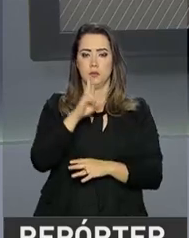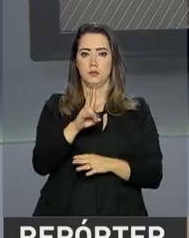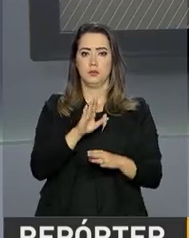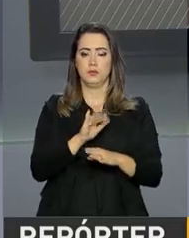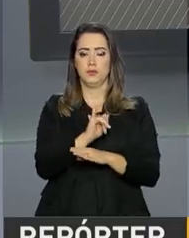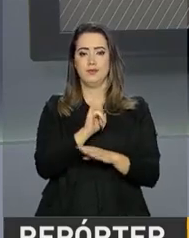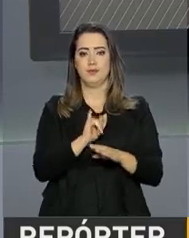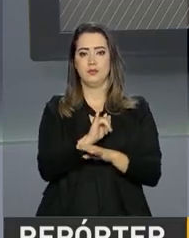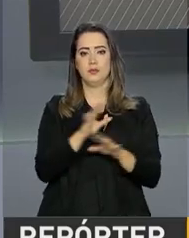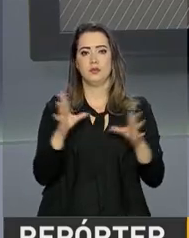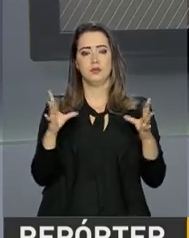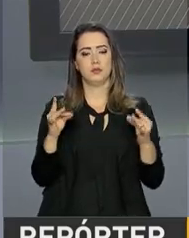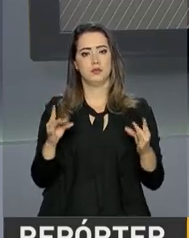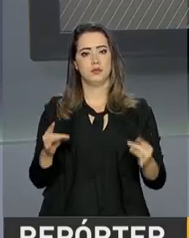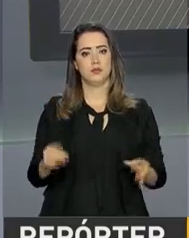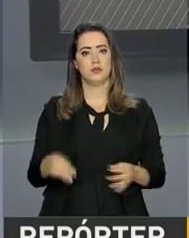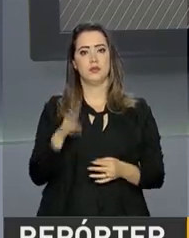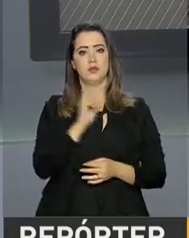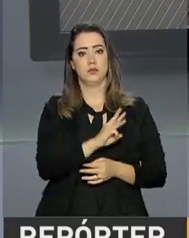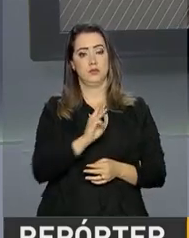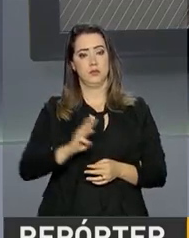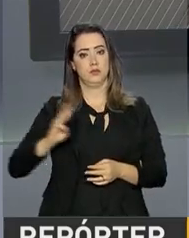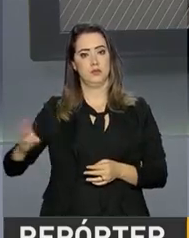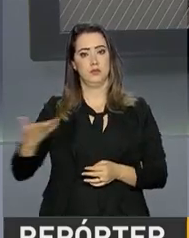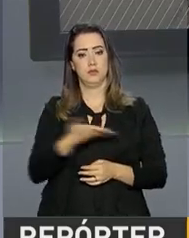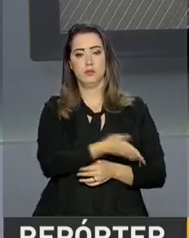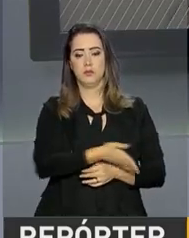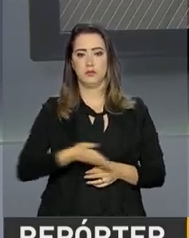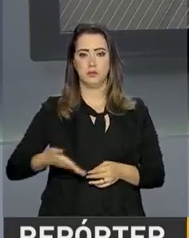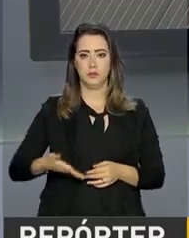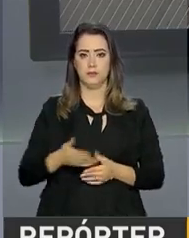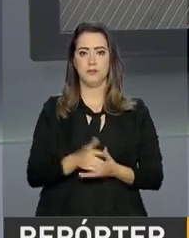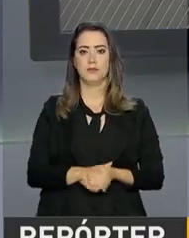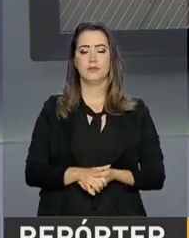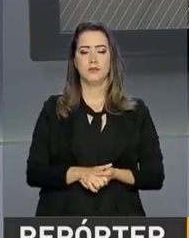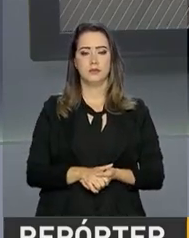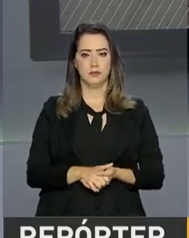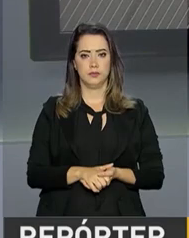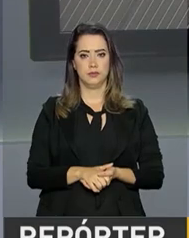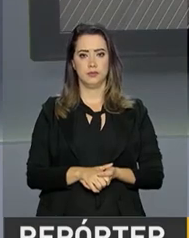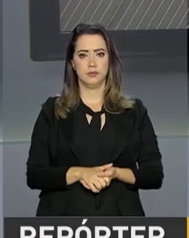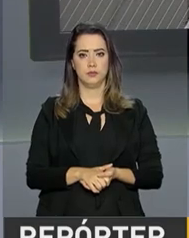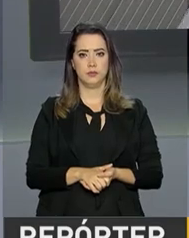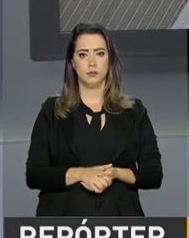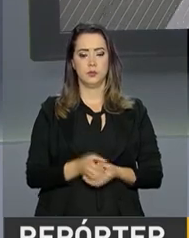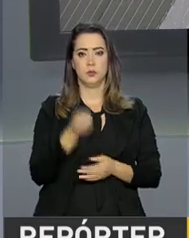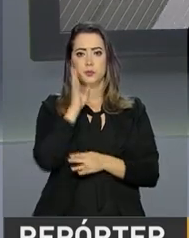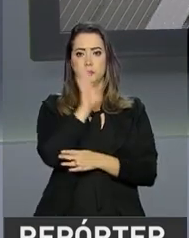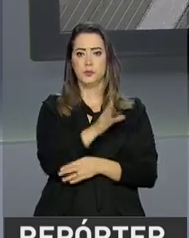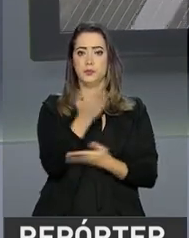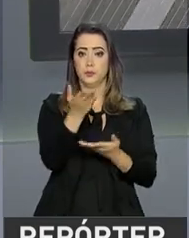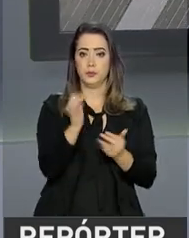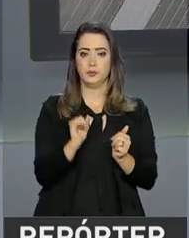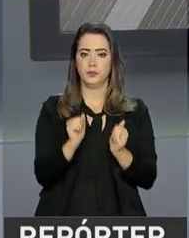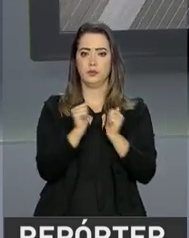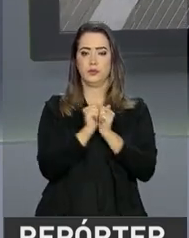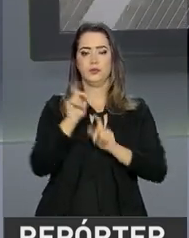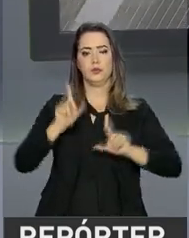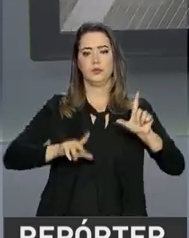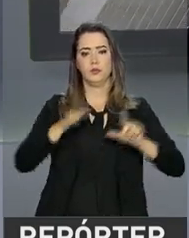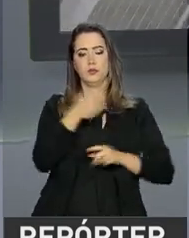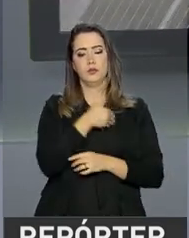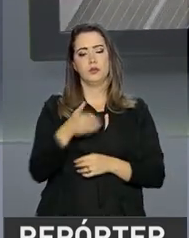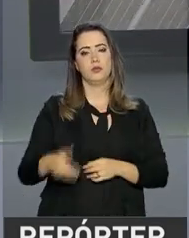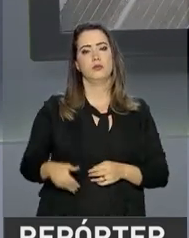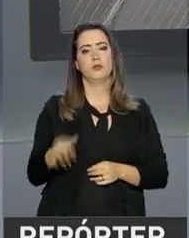as reportagens no YouTube. E toda a nossa programação também está na página da NBR na internet. Uma boa tarde para você e continue